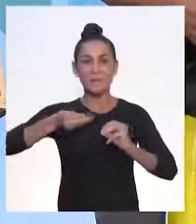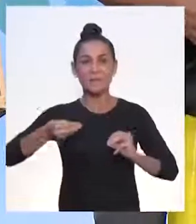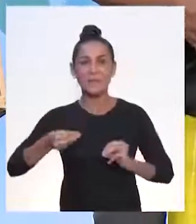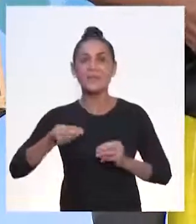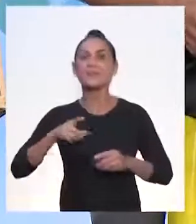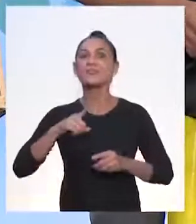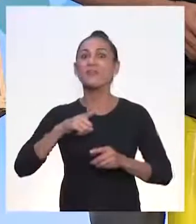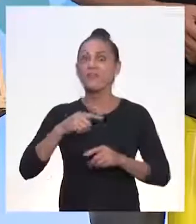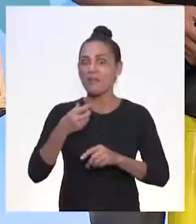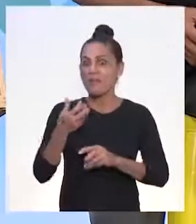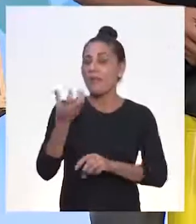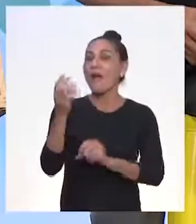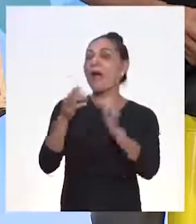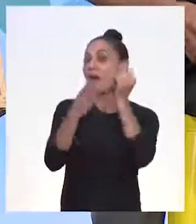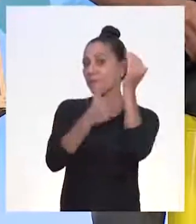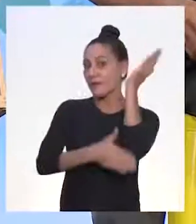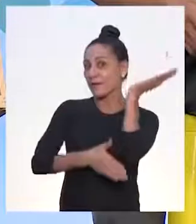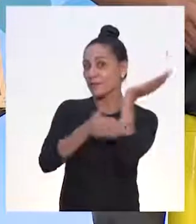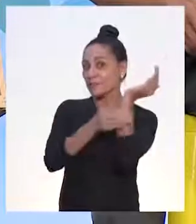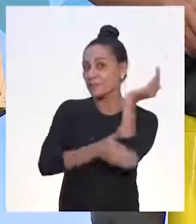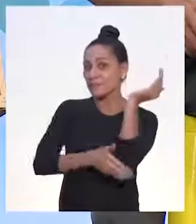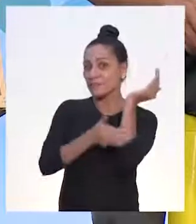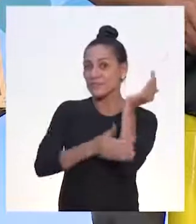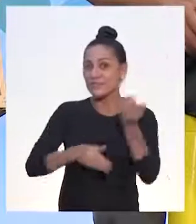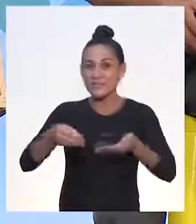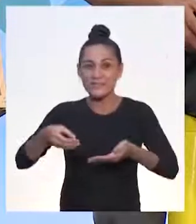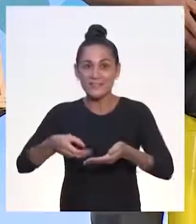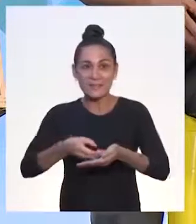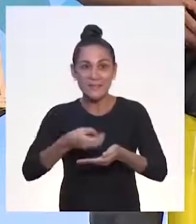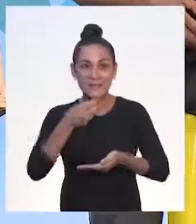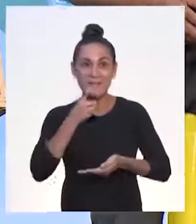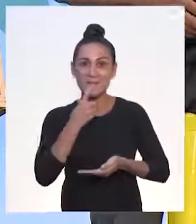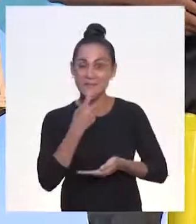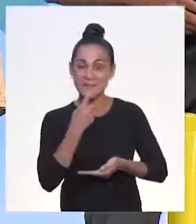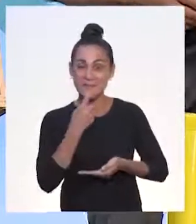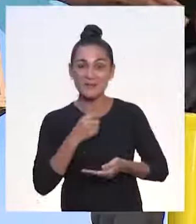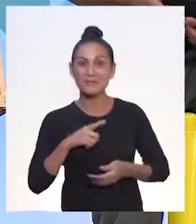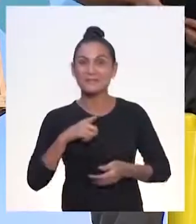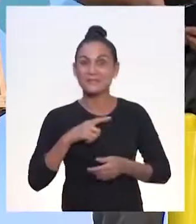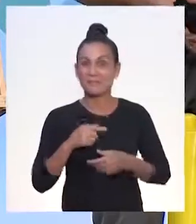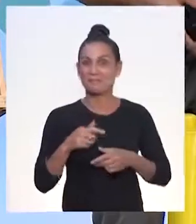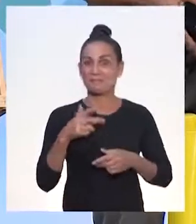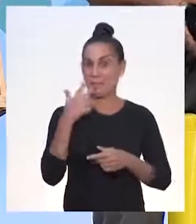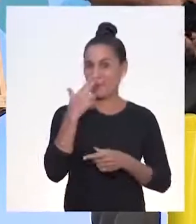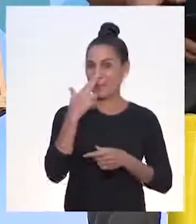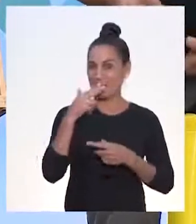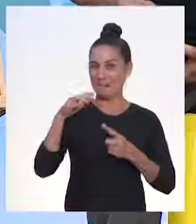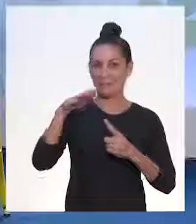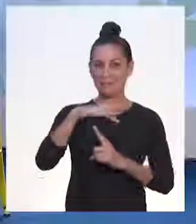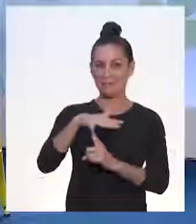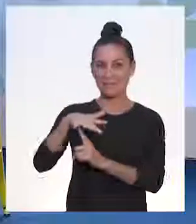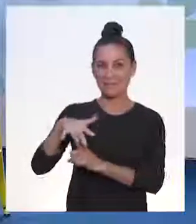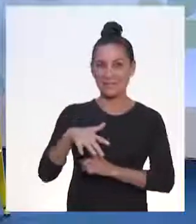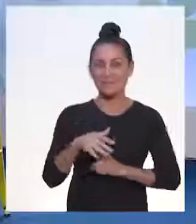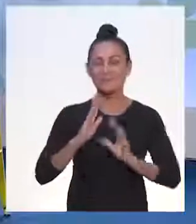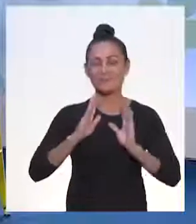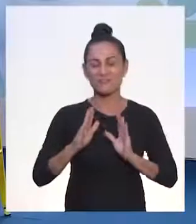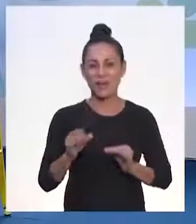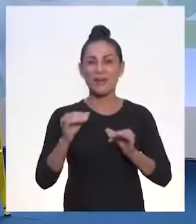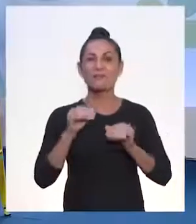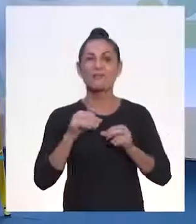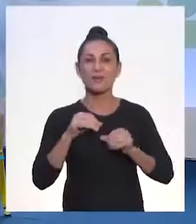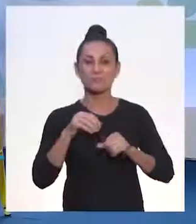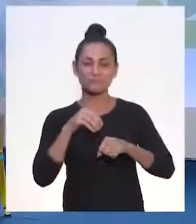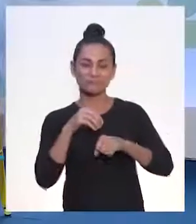tem abacaxi, tem mamão. Hoje nós vamos ter essa feira aqui. Nós já vamos explicar para vocês, já vamos comentar o que nós